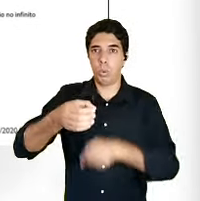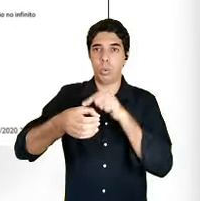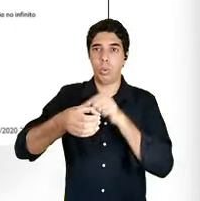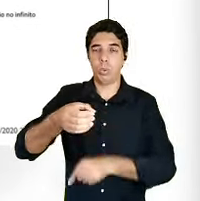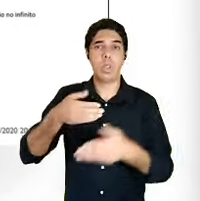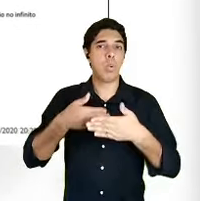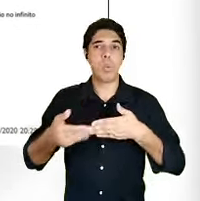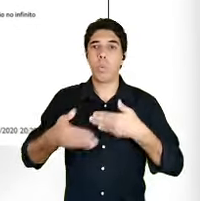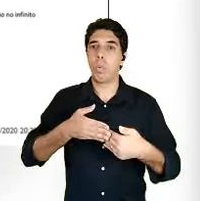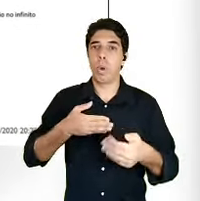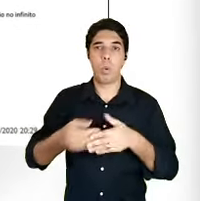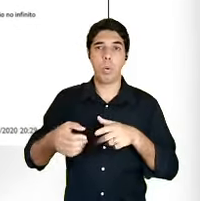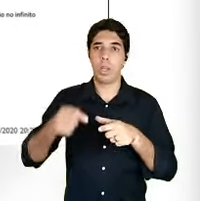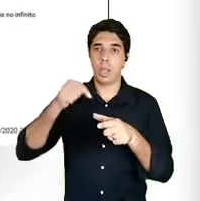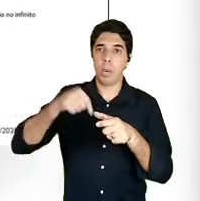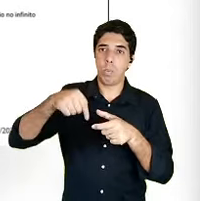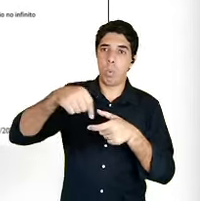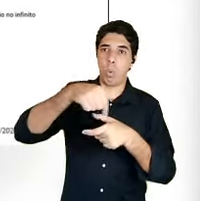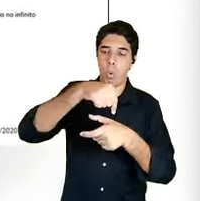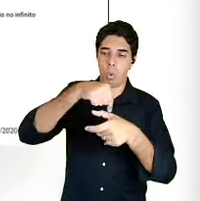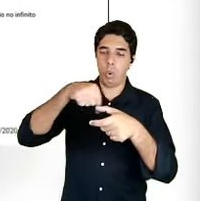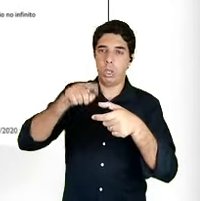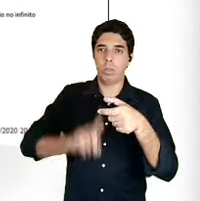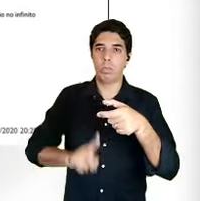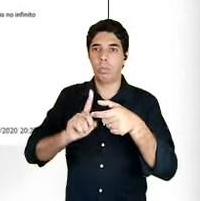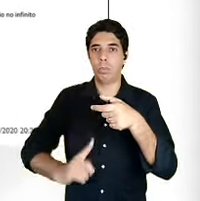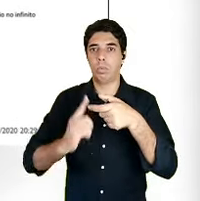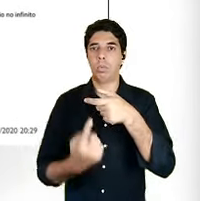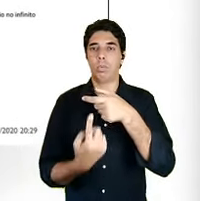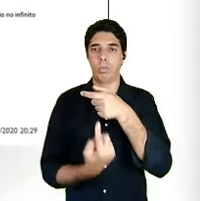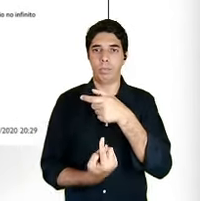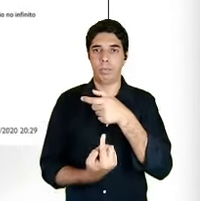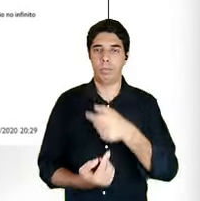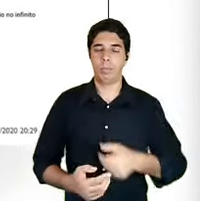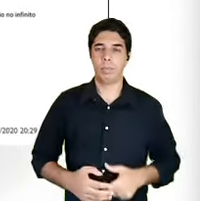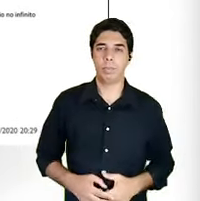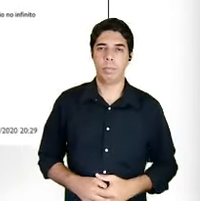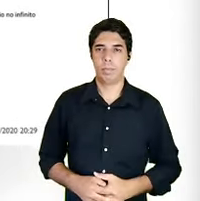no infinito. Então, eles não coincidem, eles não convergem para um ponto só.